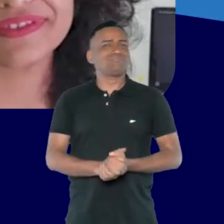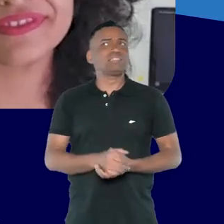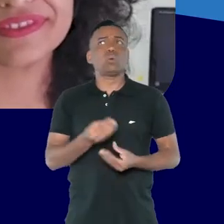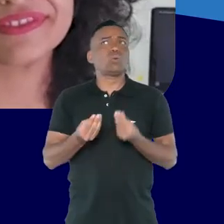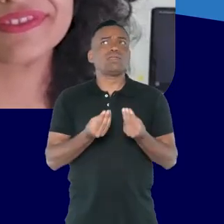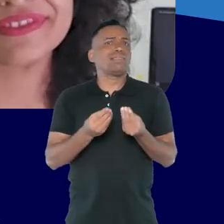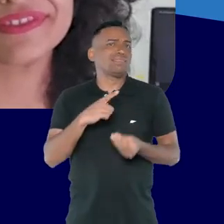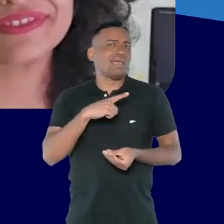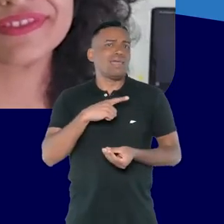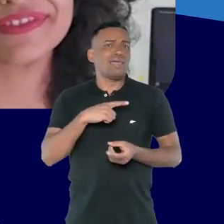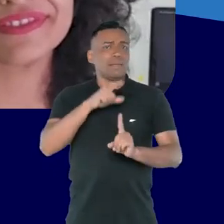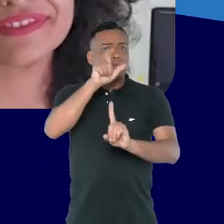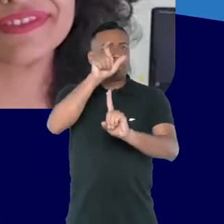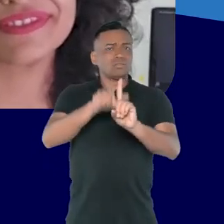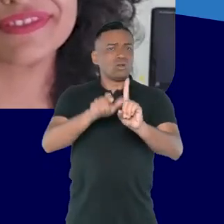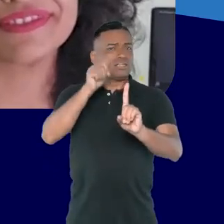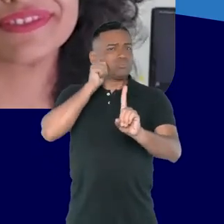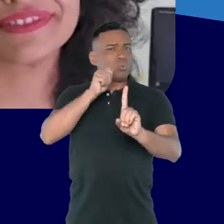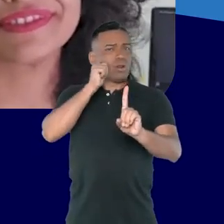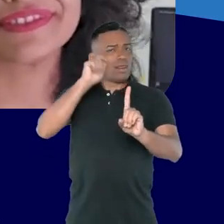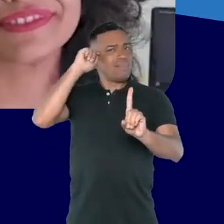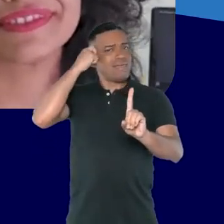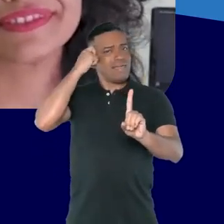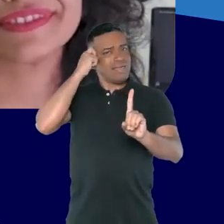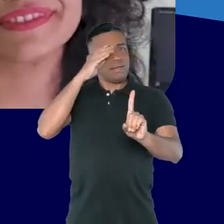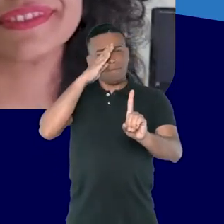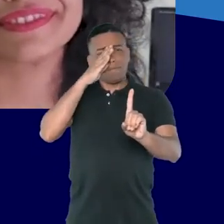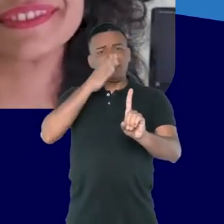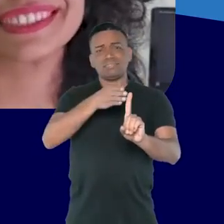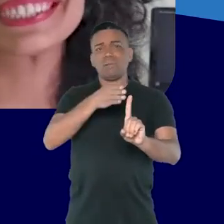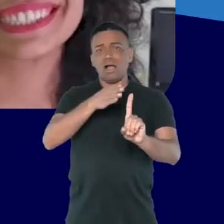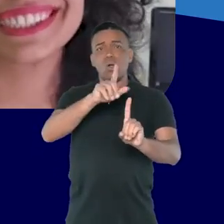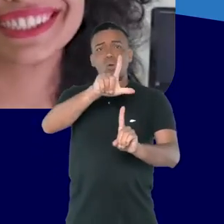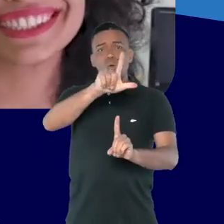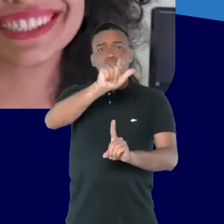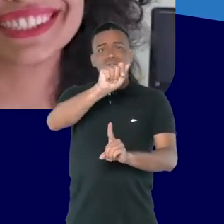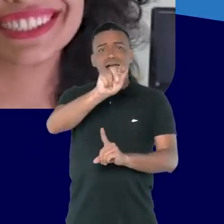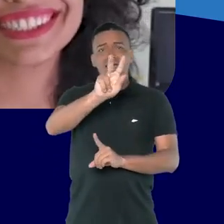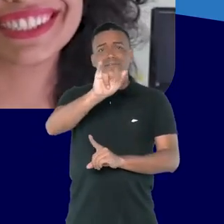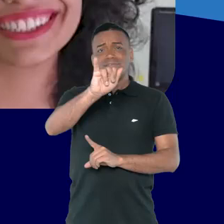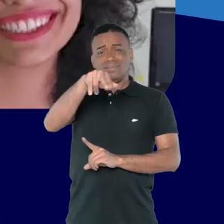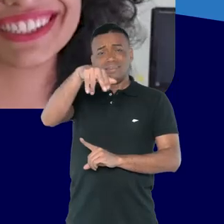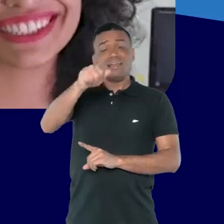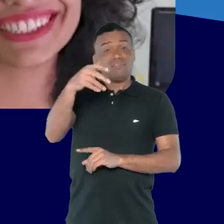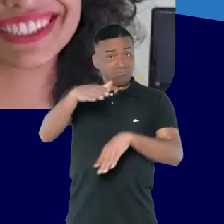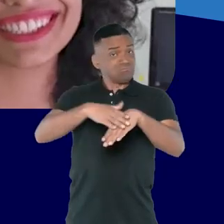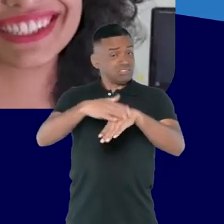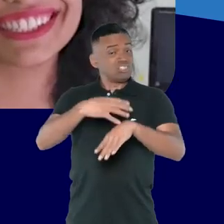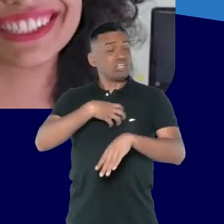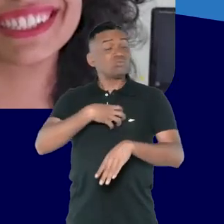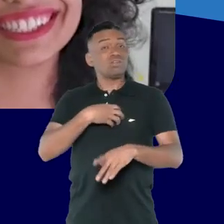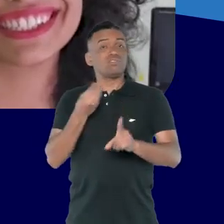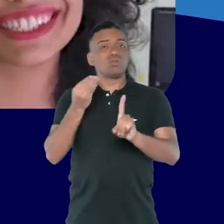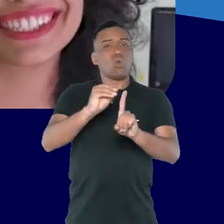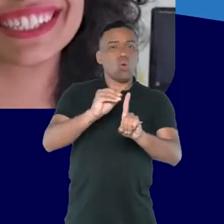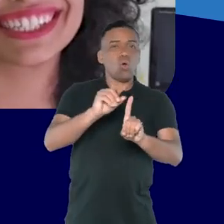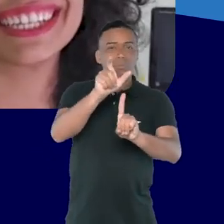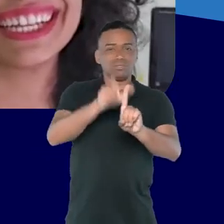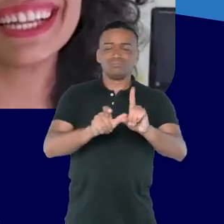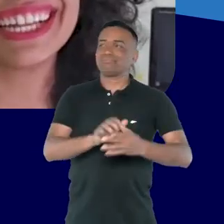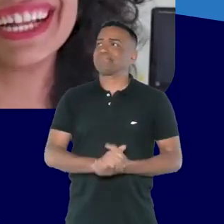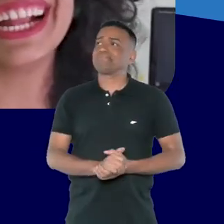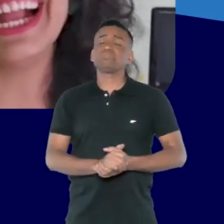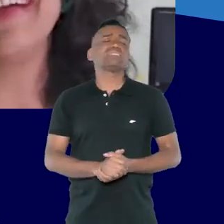Entre Razões. Mas, e o que ele tem, né? O que essa personagem principal tem de Lavínia